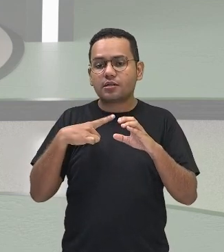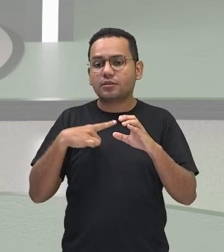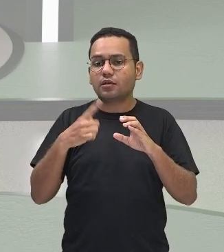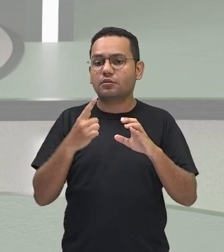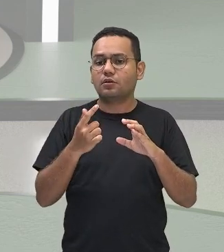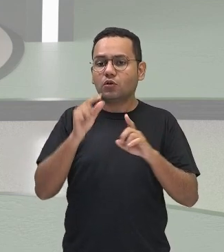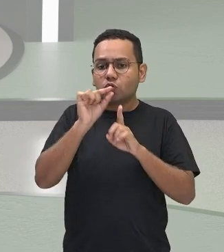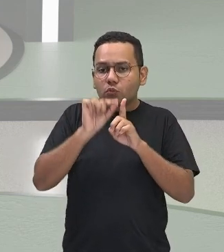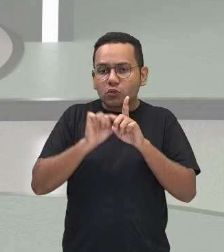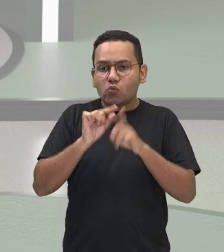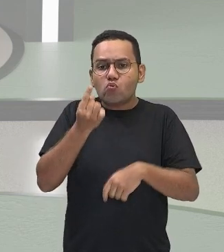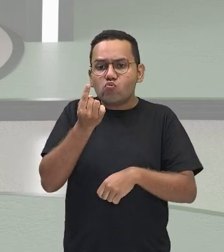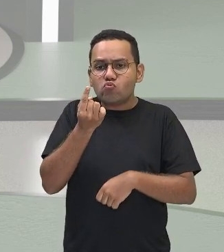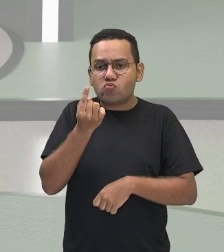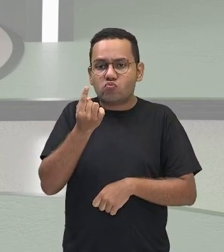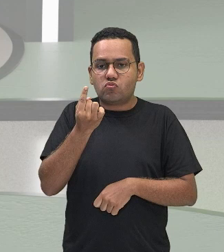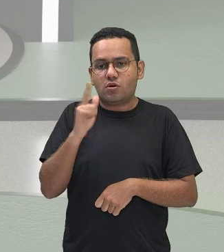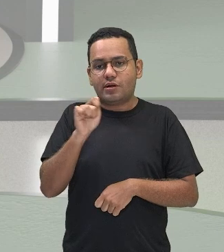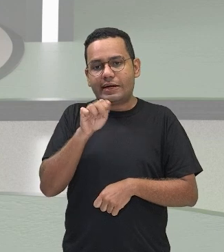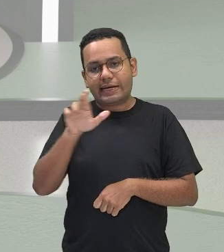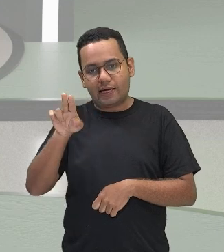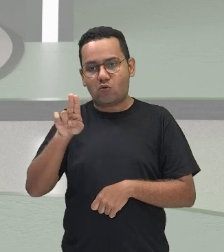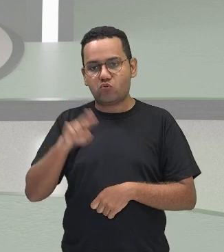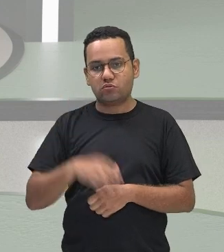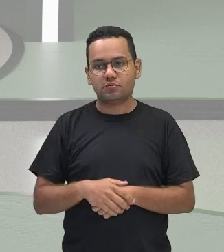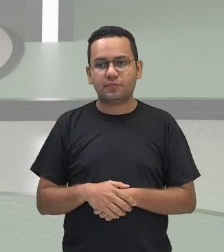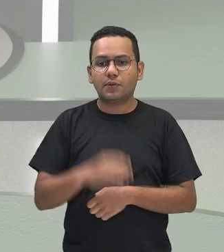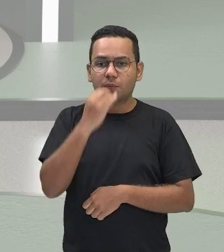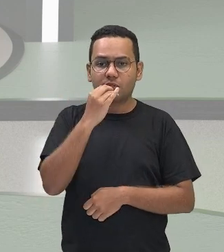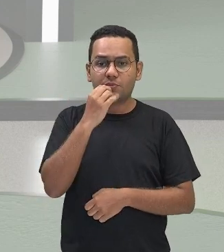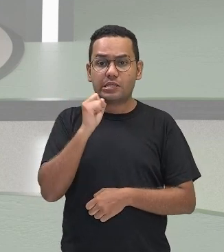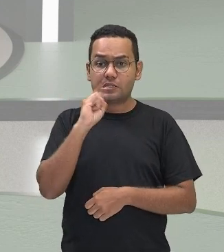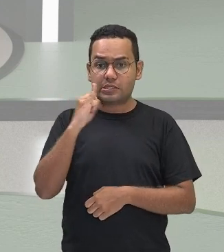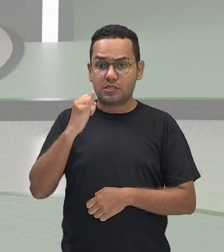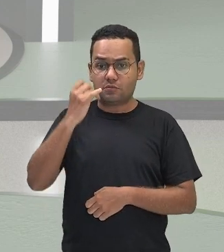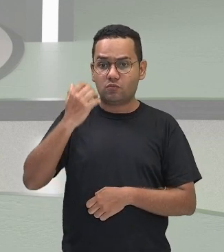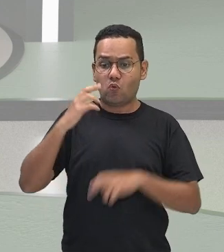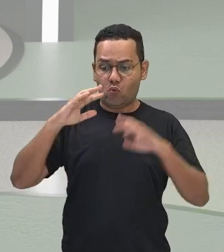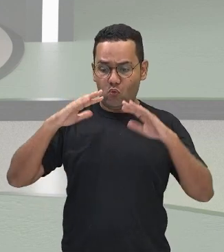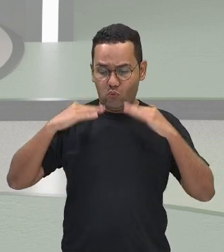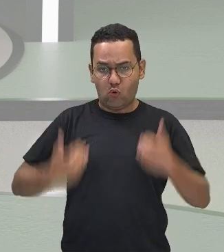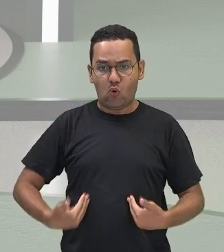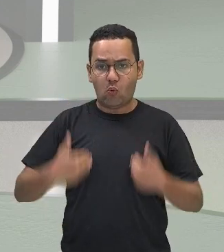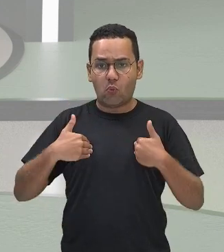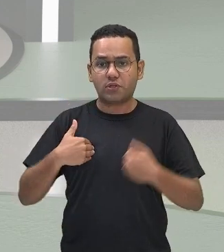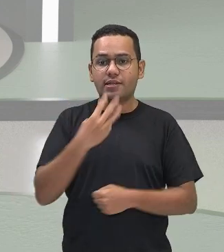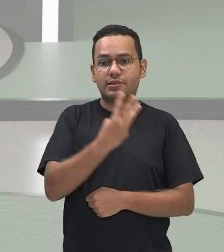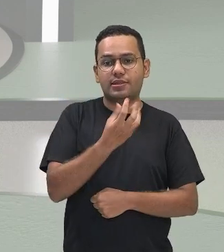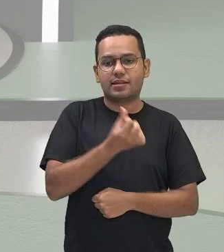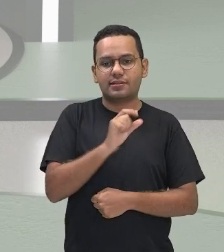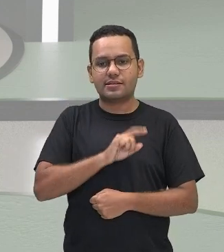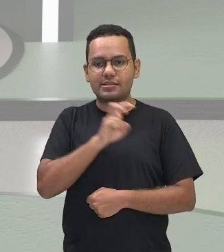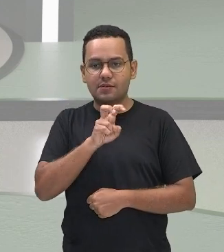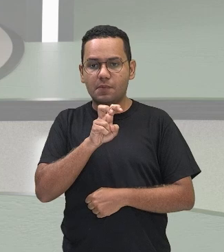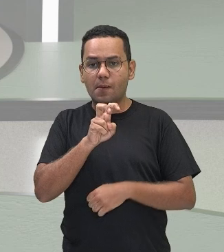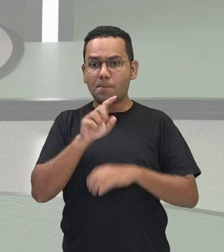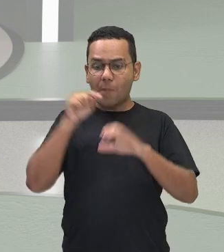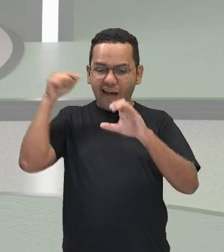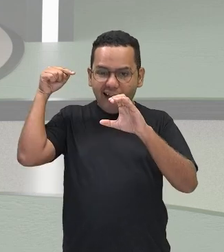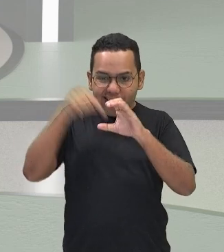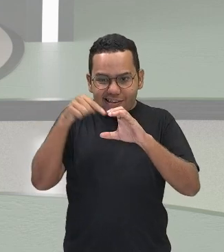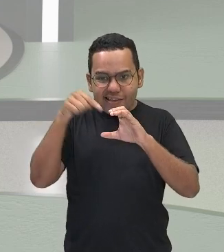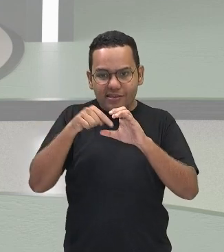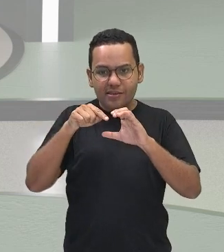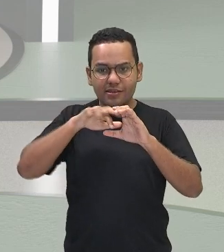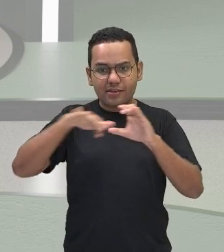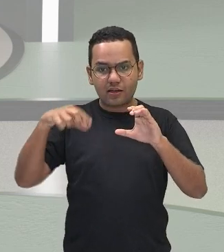mais baixa que a temperatura geral do corpo. Então, se o corpo está em 36 graus e meio, por exemplo, lá nos testículos